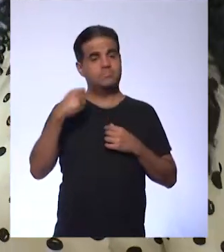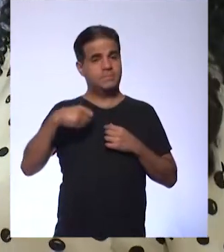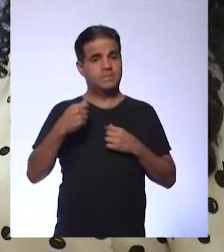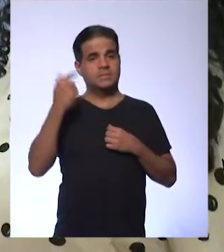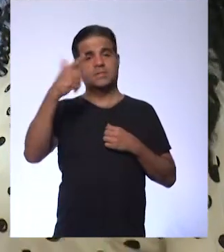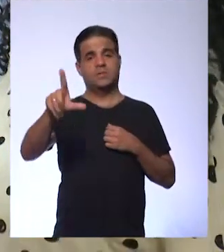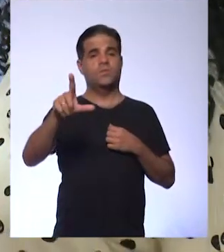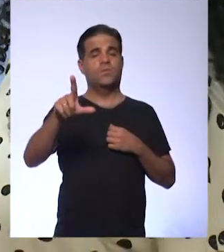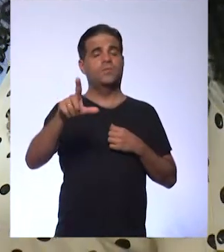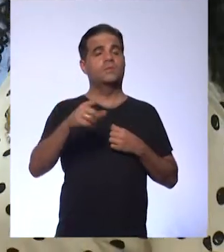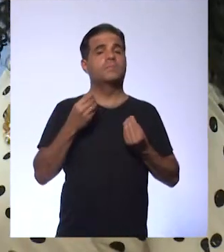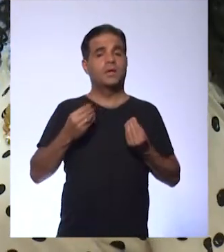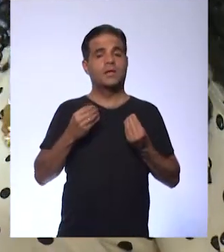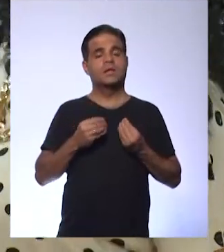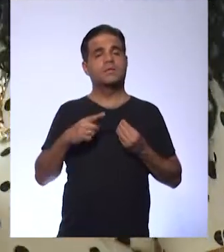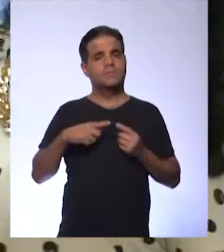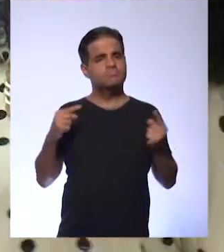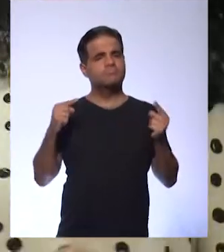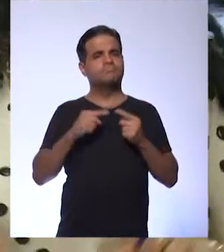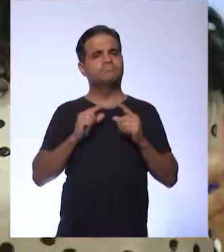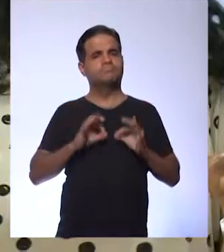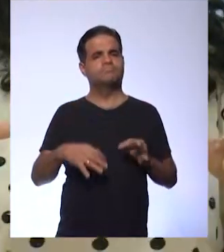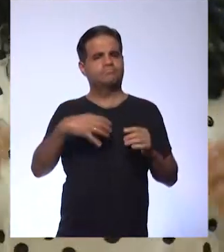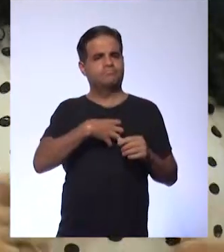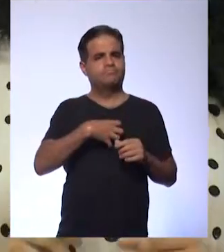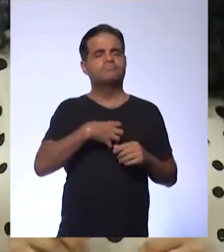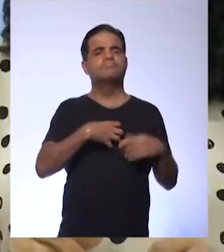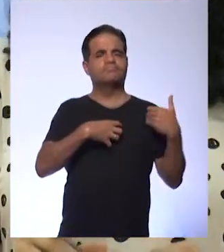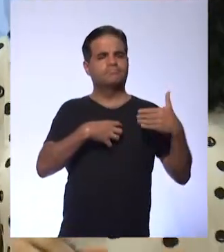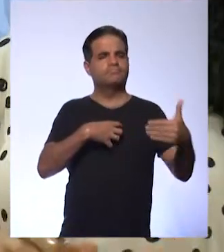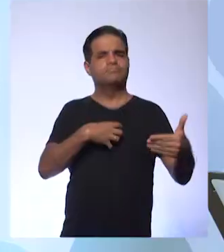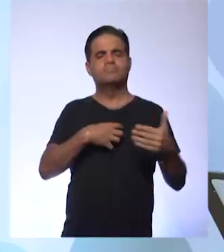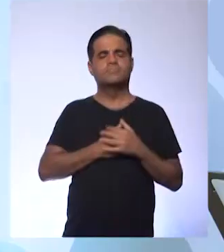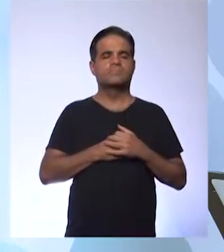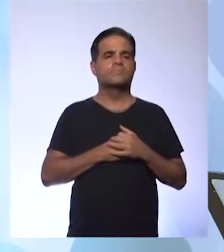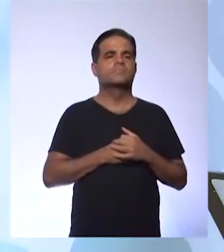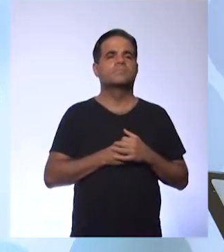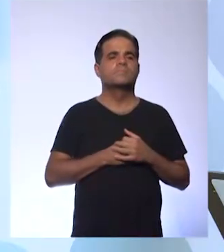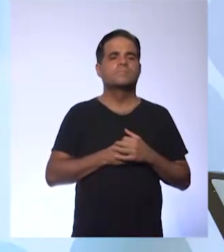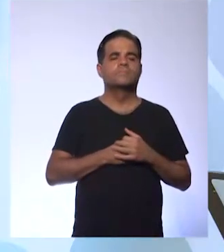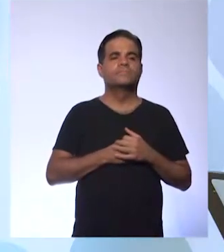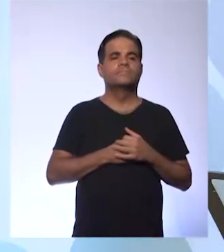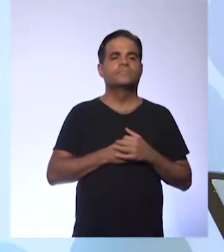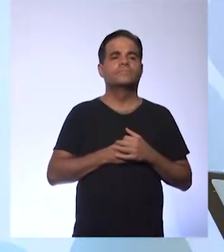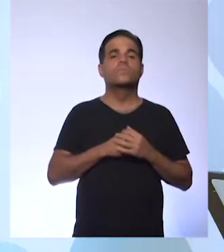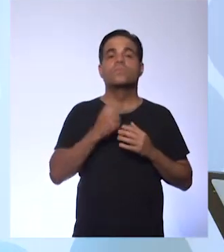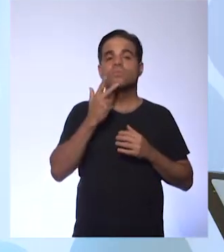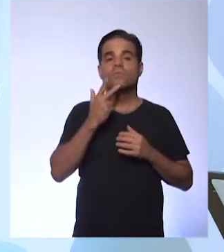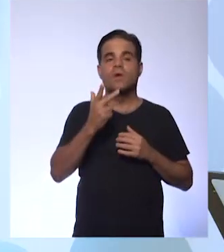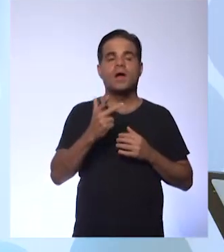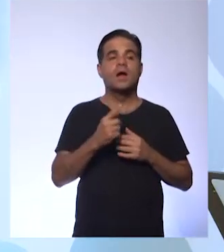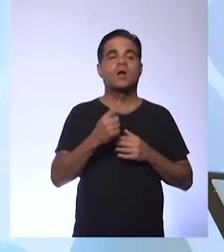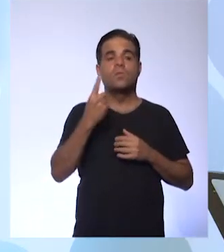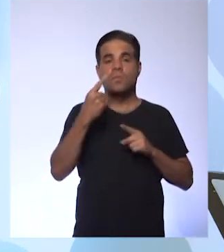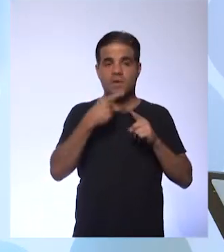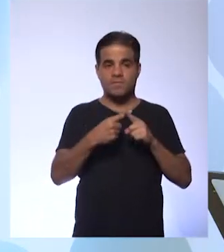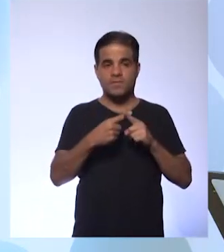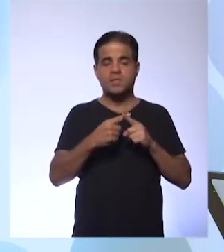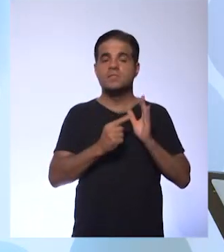outra para ter sentido ali e tal. Quando eu falo, uma vez